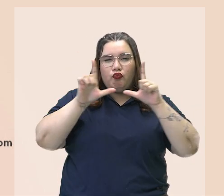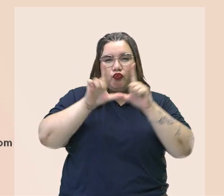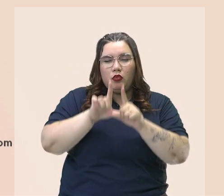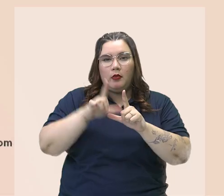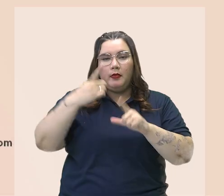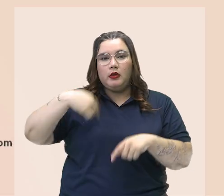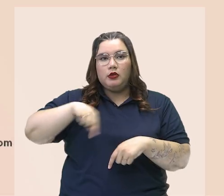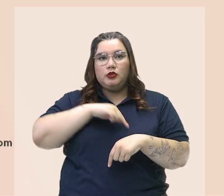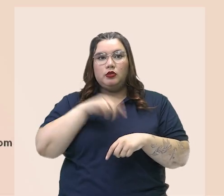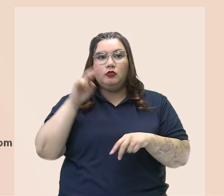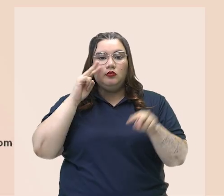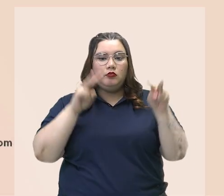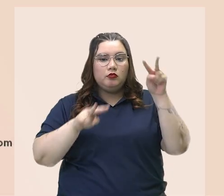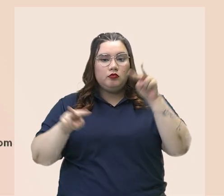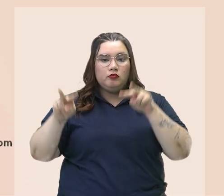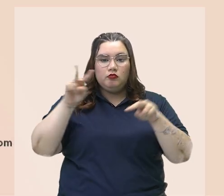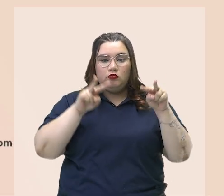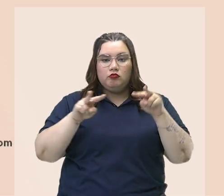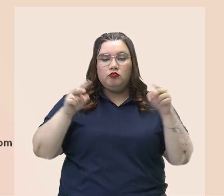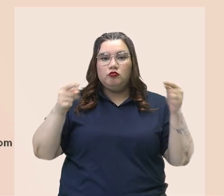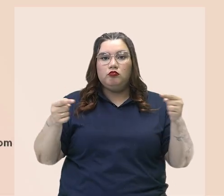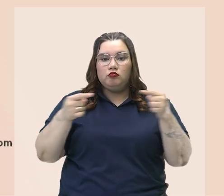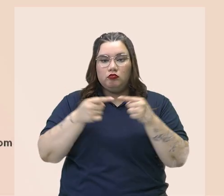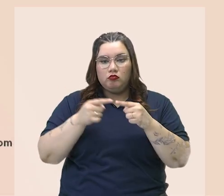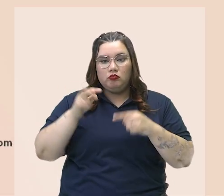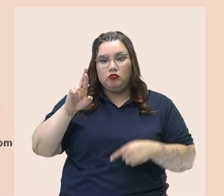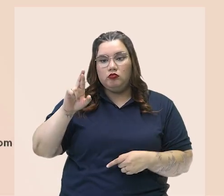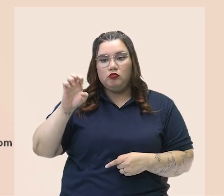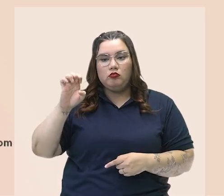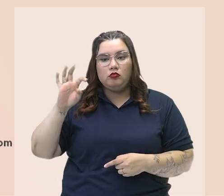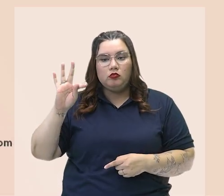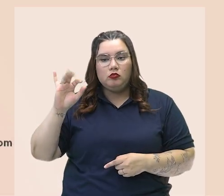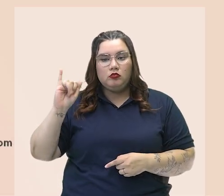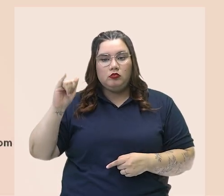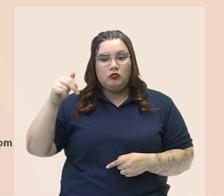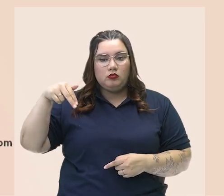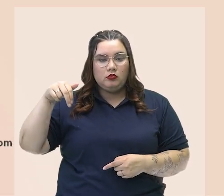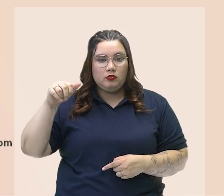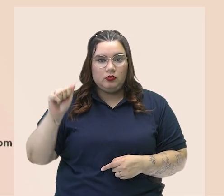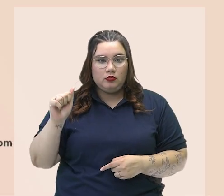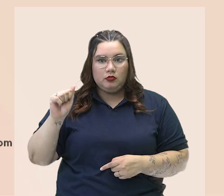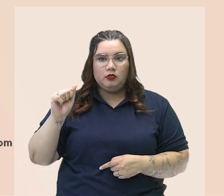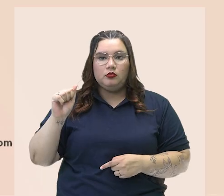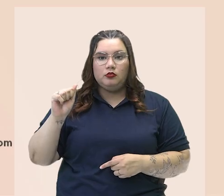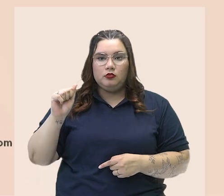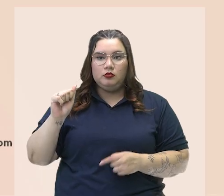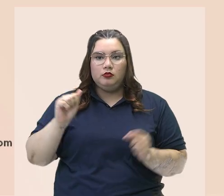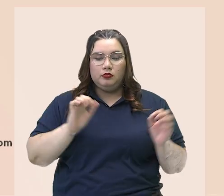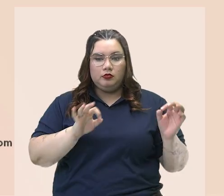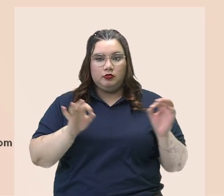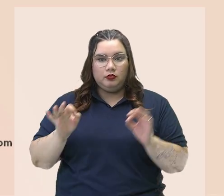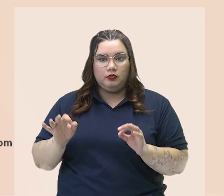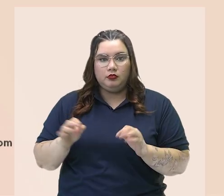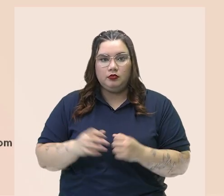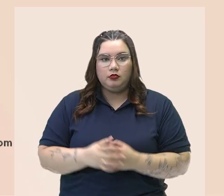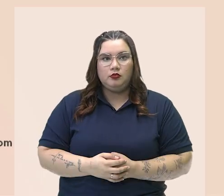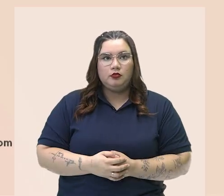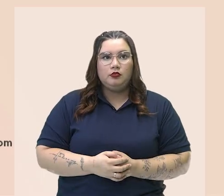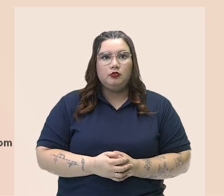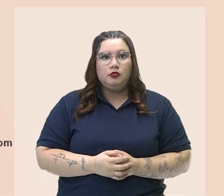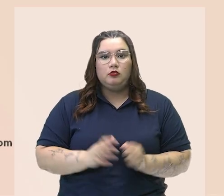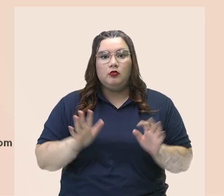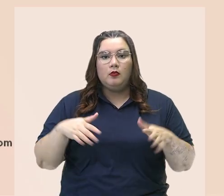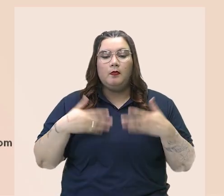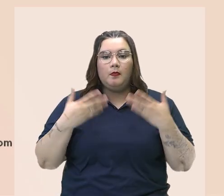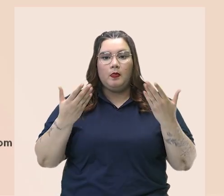possa colocar, né, para que o olho possa focalizar aqui as imagens na retina, tá certo?